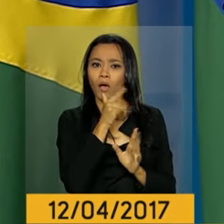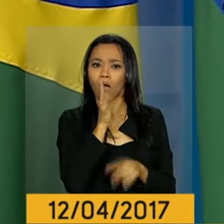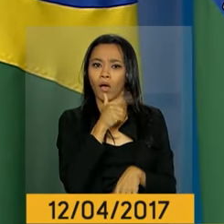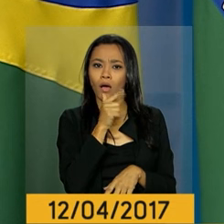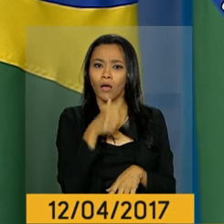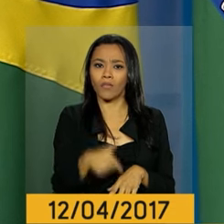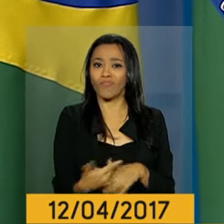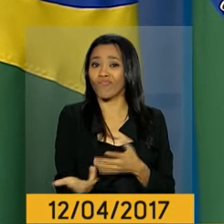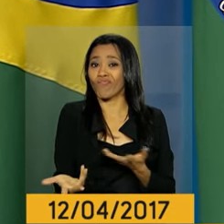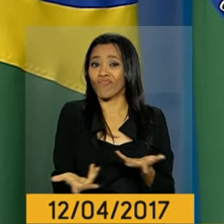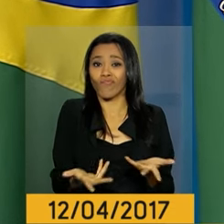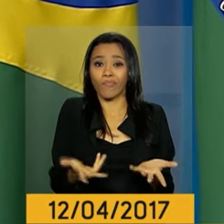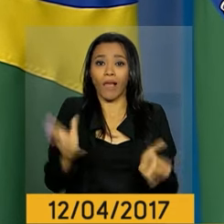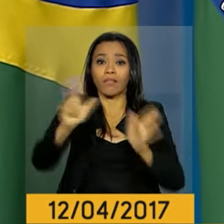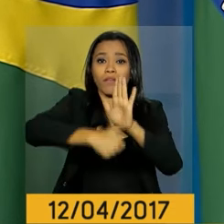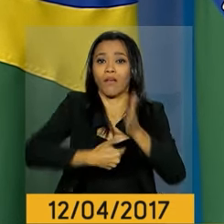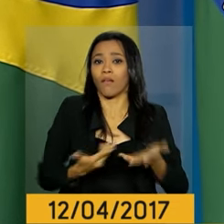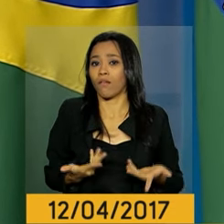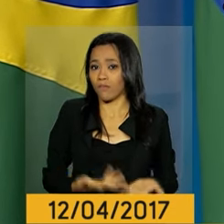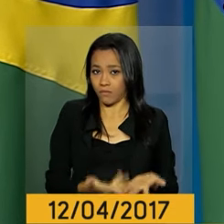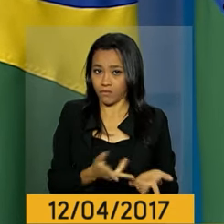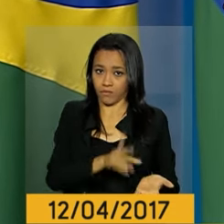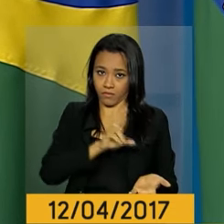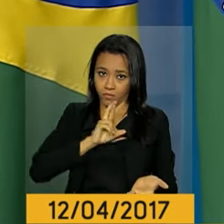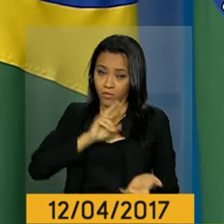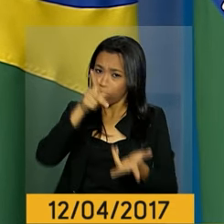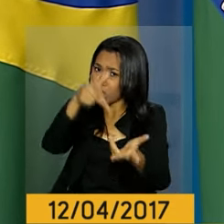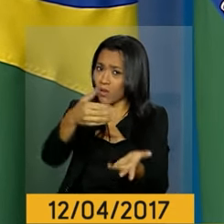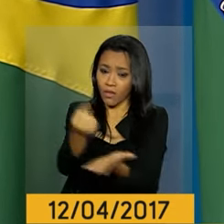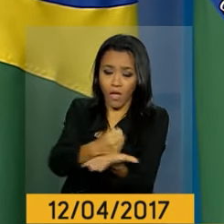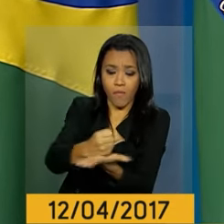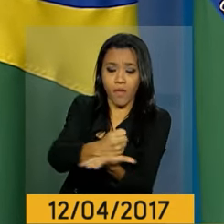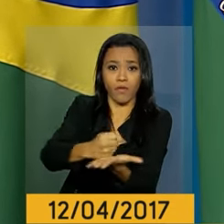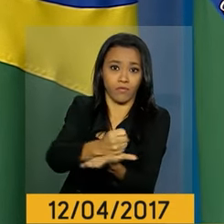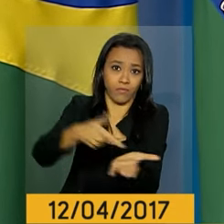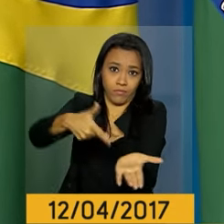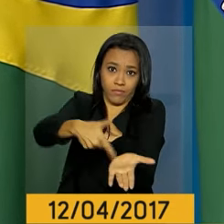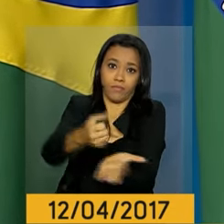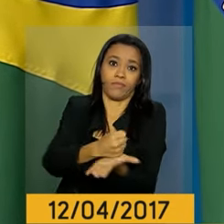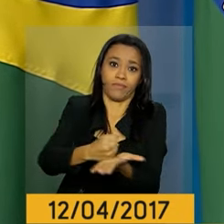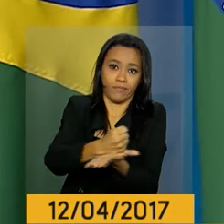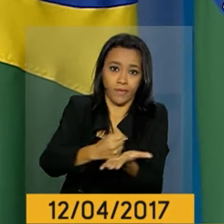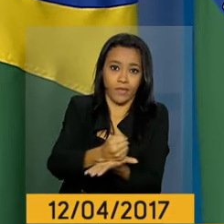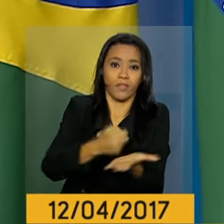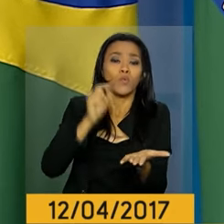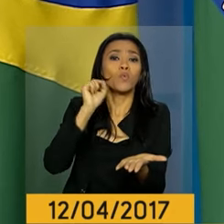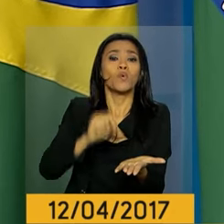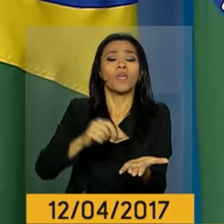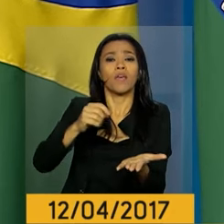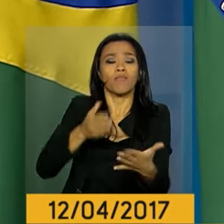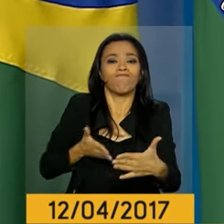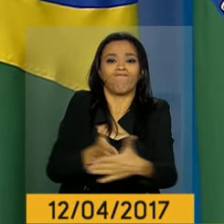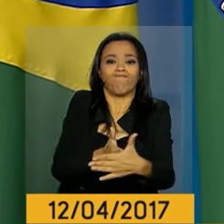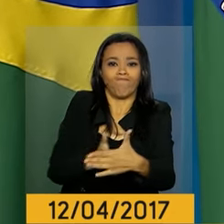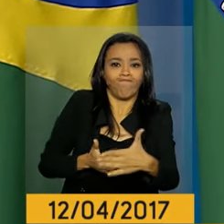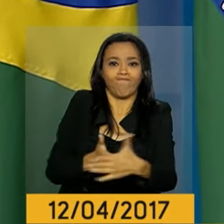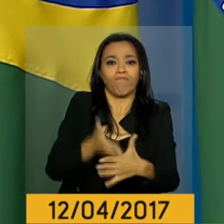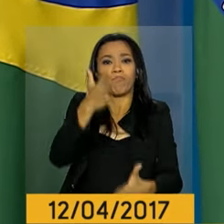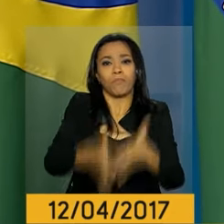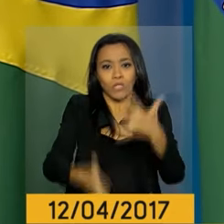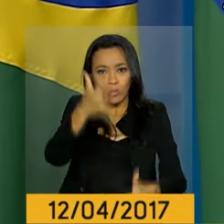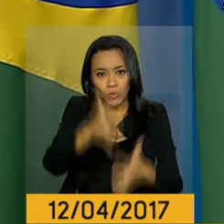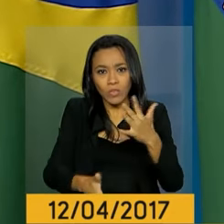sua atualidade de igual maneira em matéria de remédios o que prejudica a o fluxo econômico e prejudica